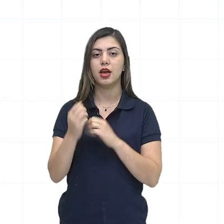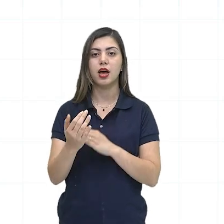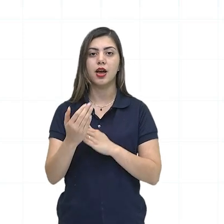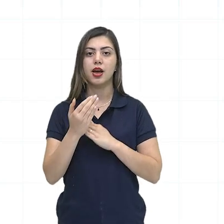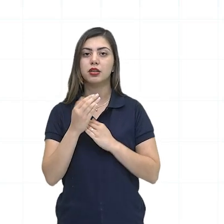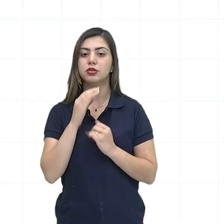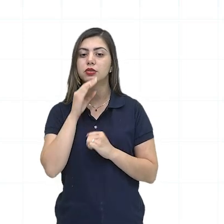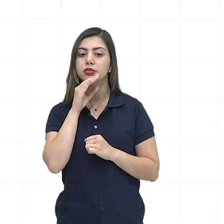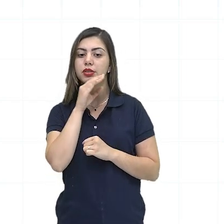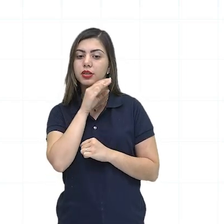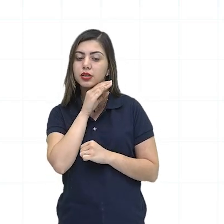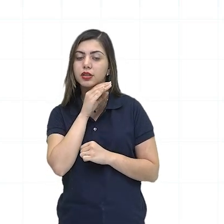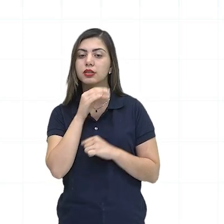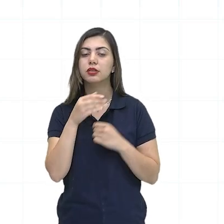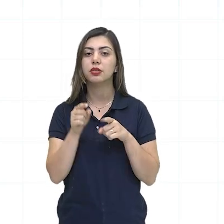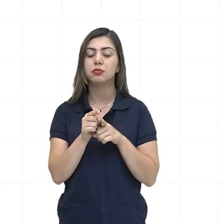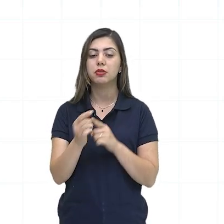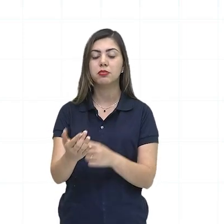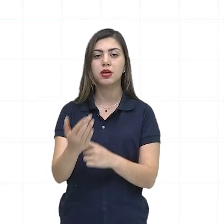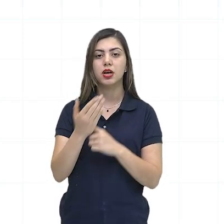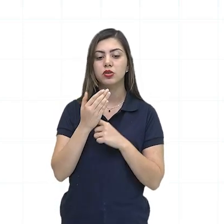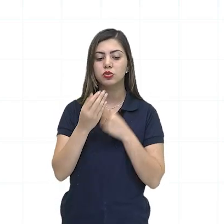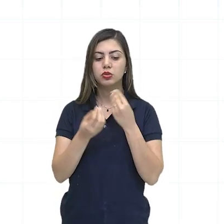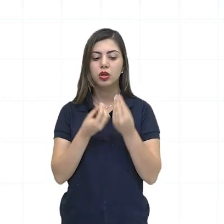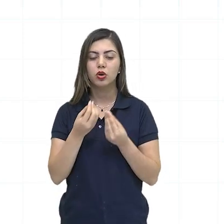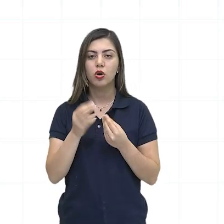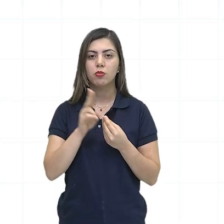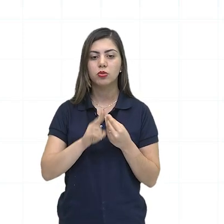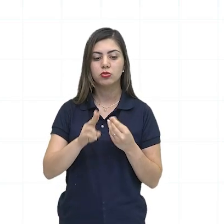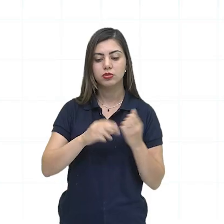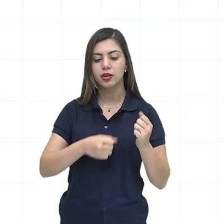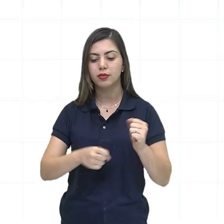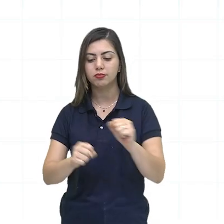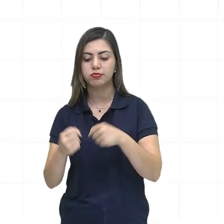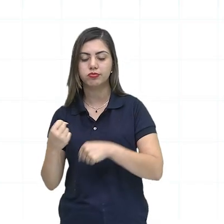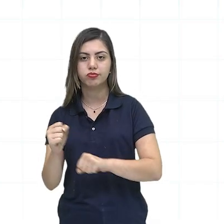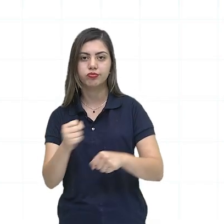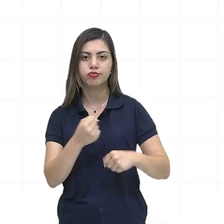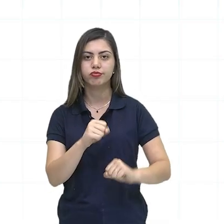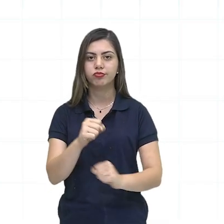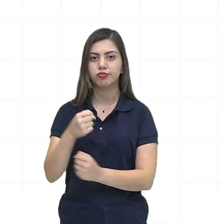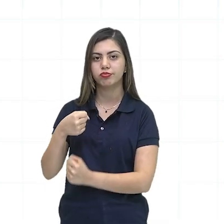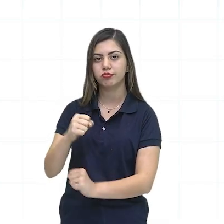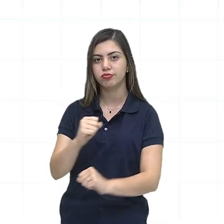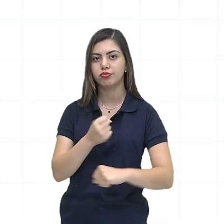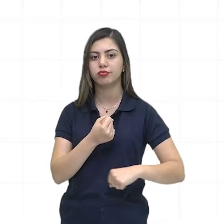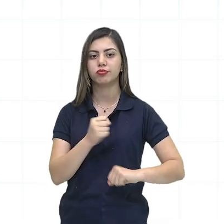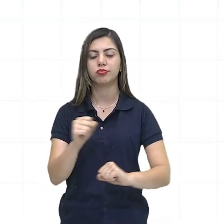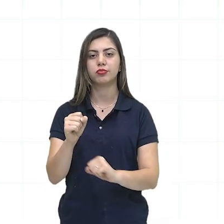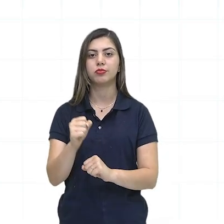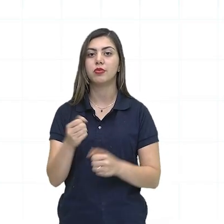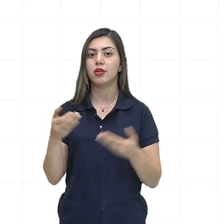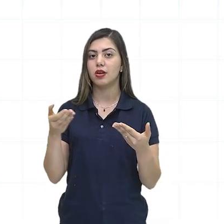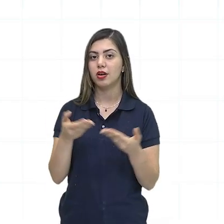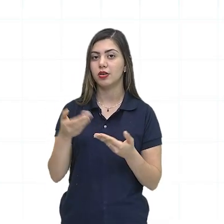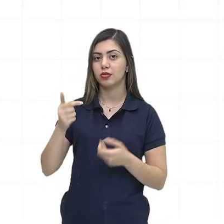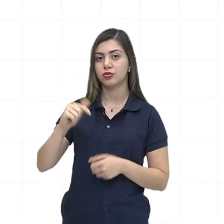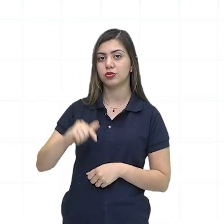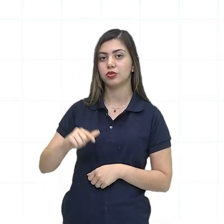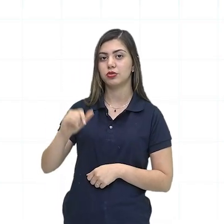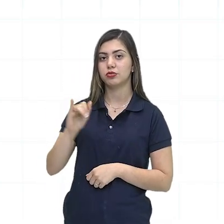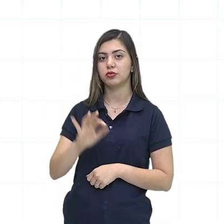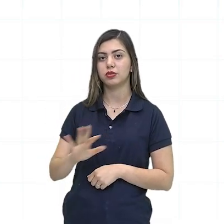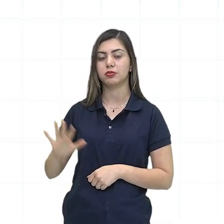auxiliar os nossos atletas aí no controle das vassouras. Então, observem aí mais uma vez a nossa